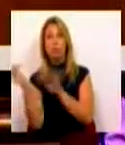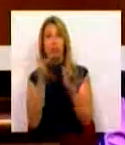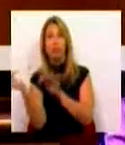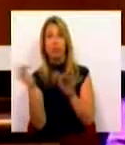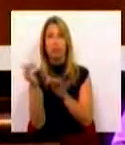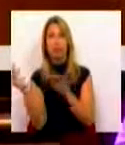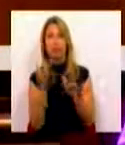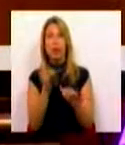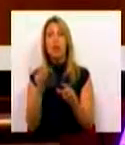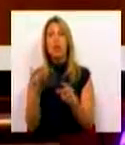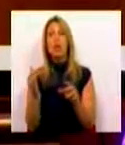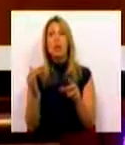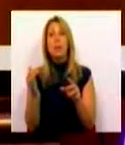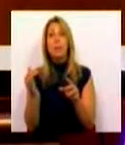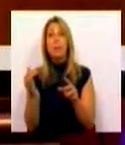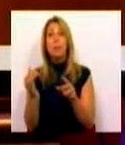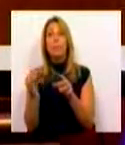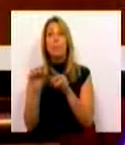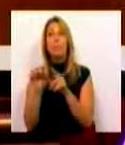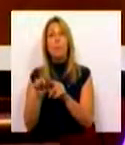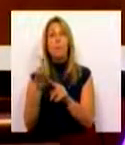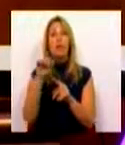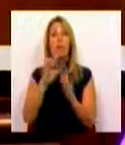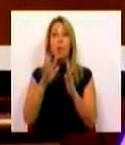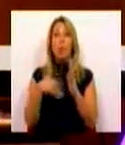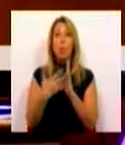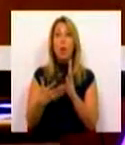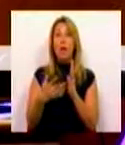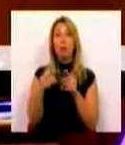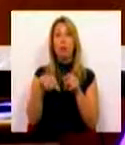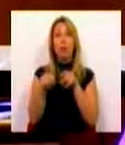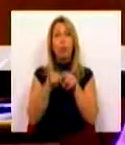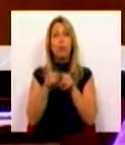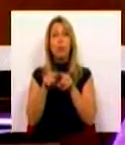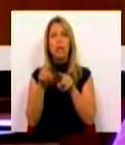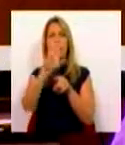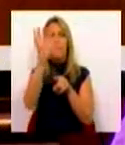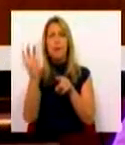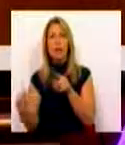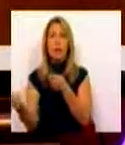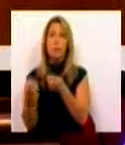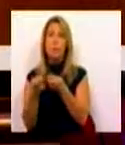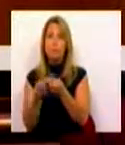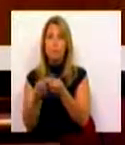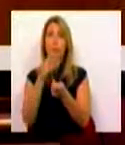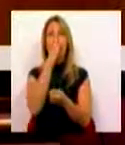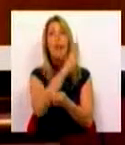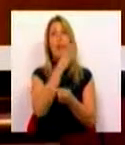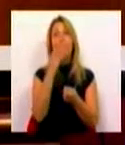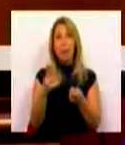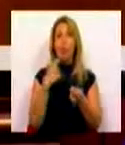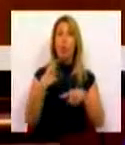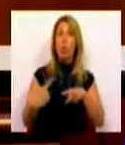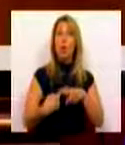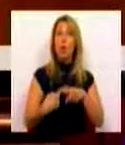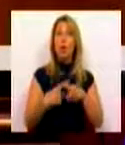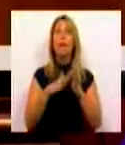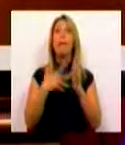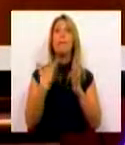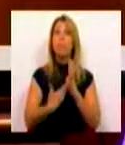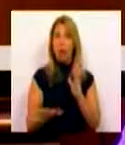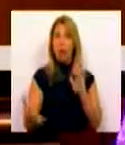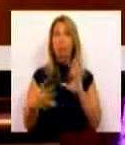a assegurar, no quadro da política de vizinhança, a execução do ambicioso plano que foi definido para a África,